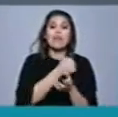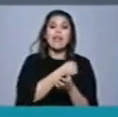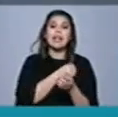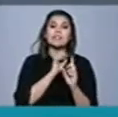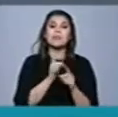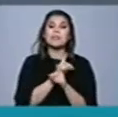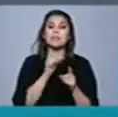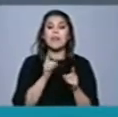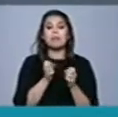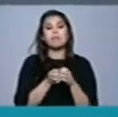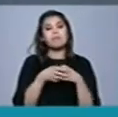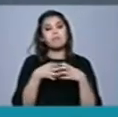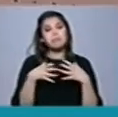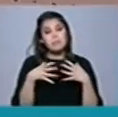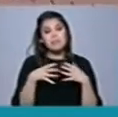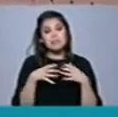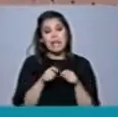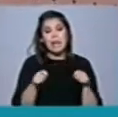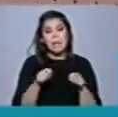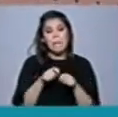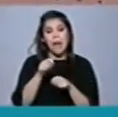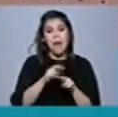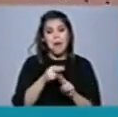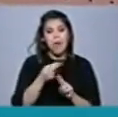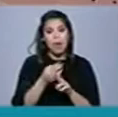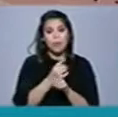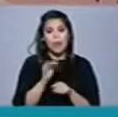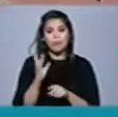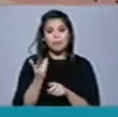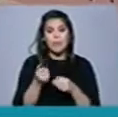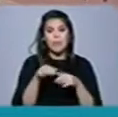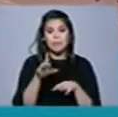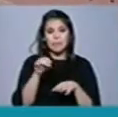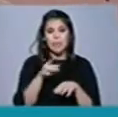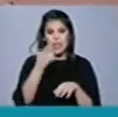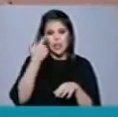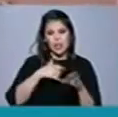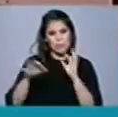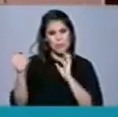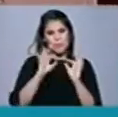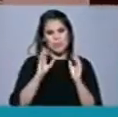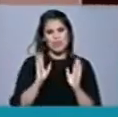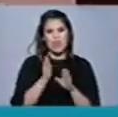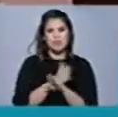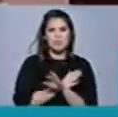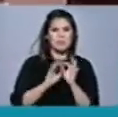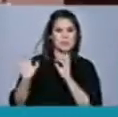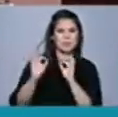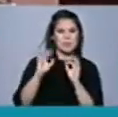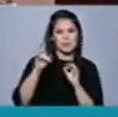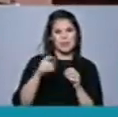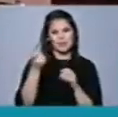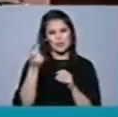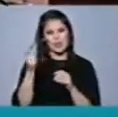começam a abrir e a aumentar de tamanho. Ó, temos aqui estes a acontecer, mas eu também já me fui precavendo, assim como trouxe este bocadinho de